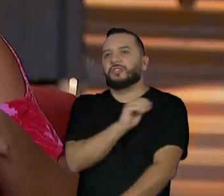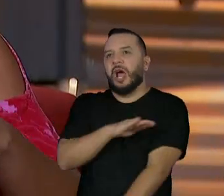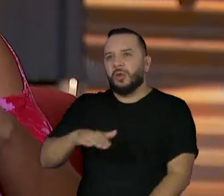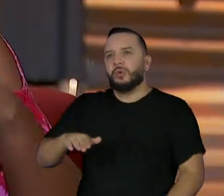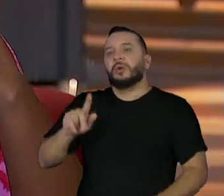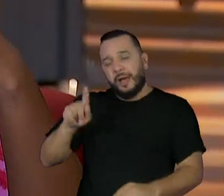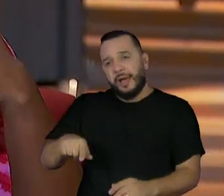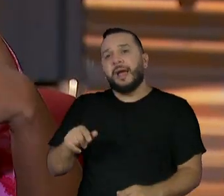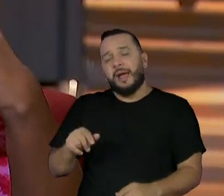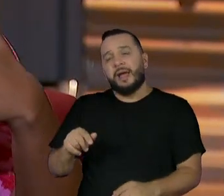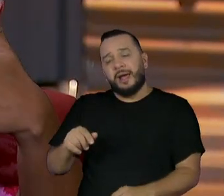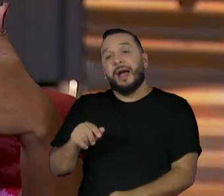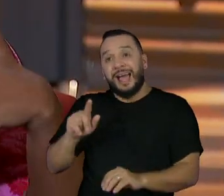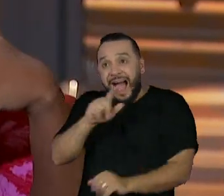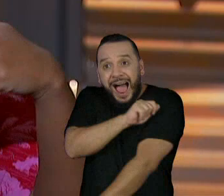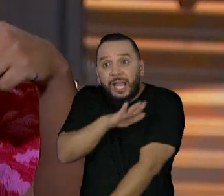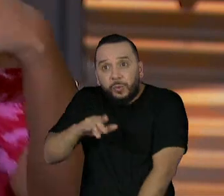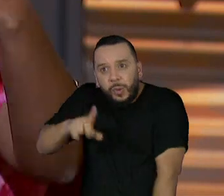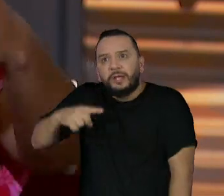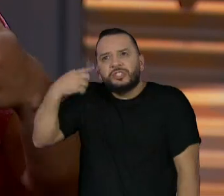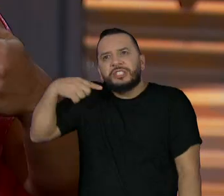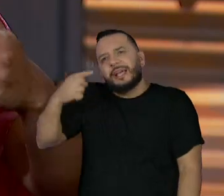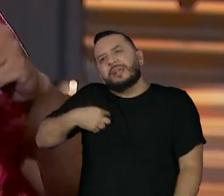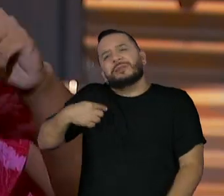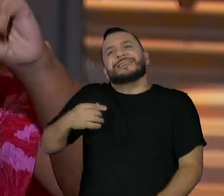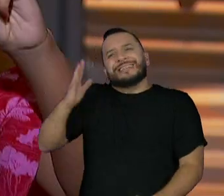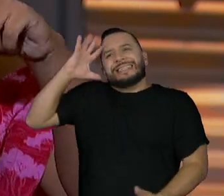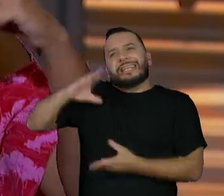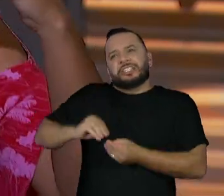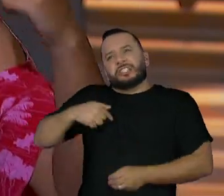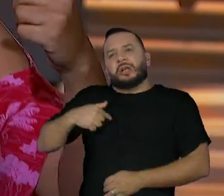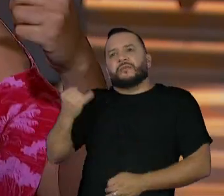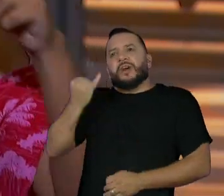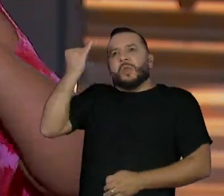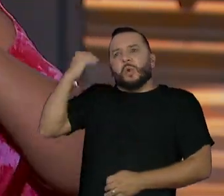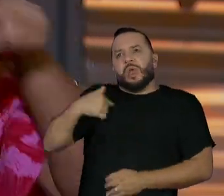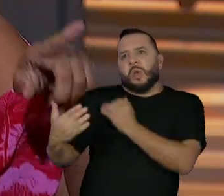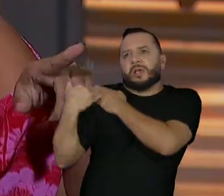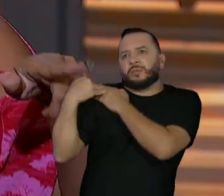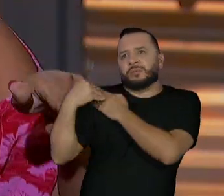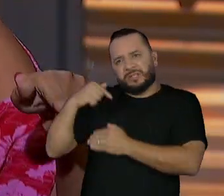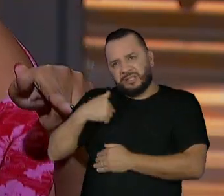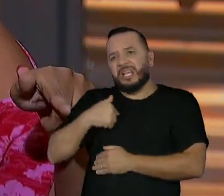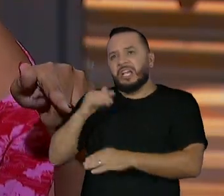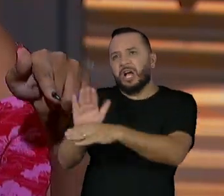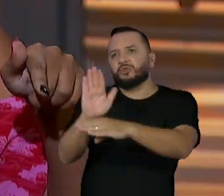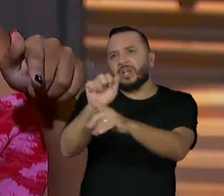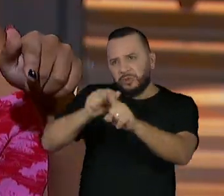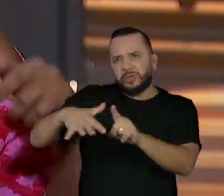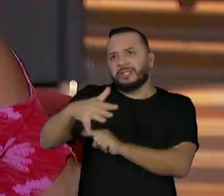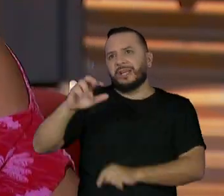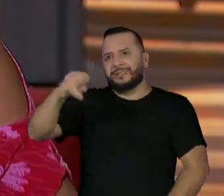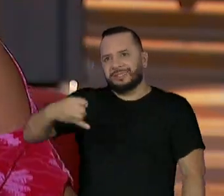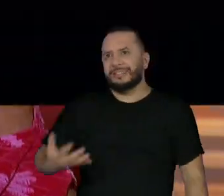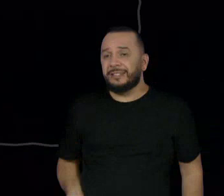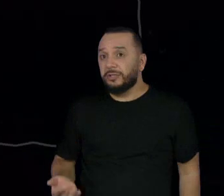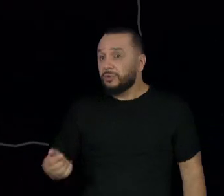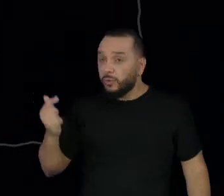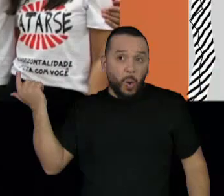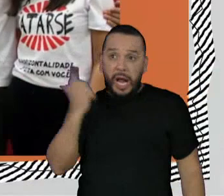direito e a gente precisa entender o nosso valor, né, a nossa responsabilidade sobre o que está acontecendo na sociedade. E a gente